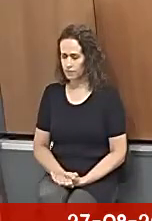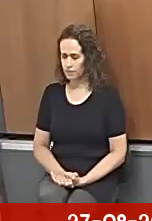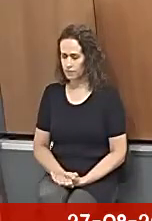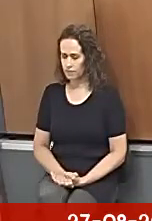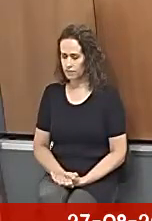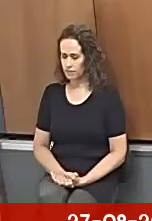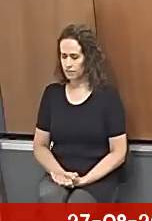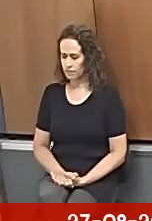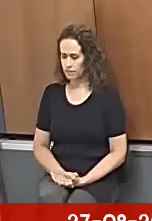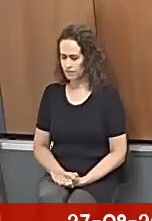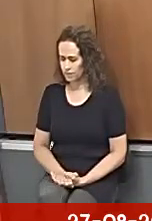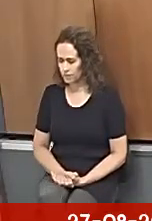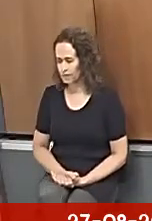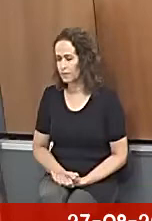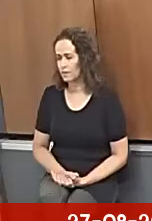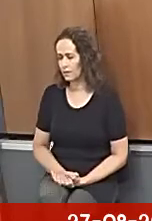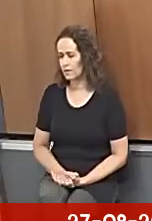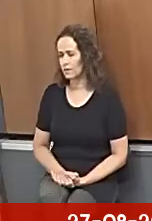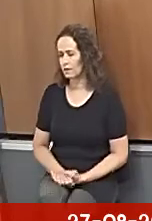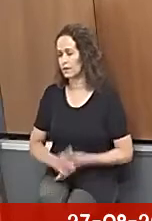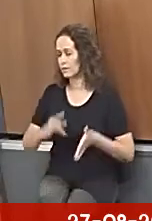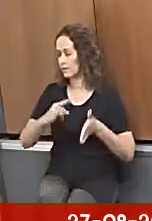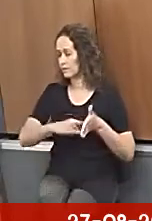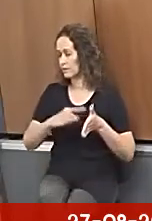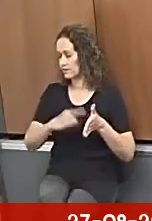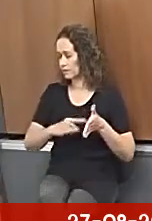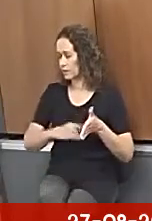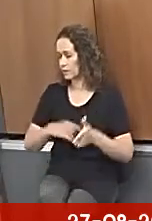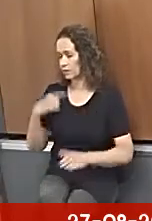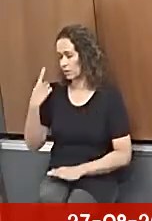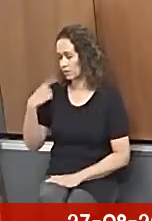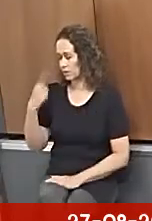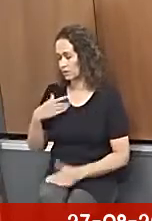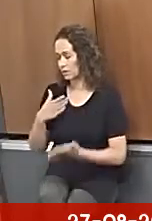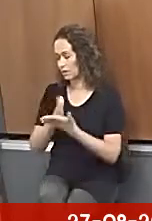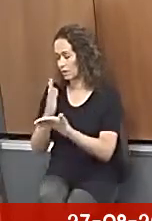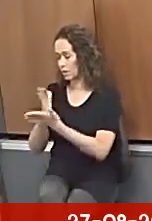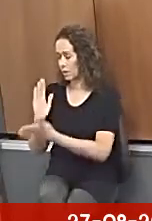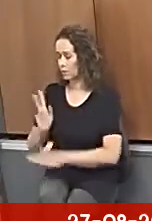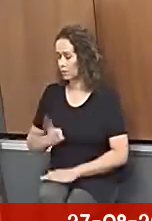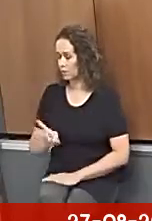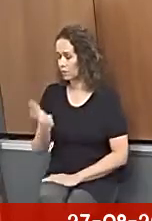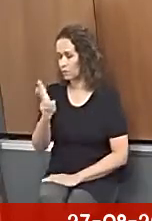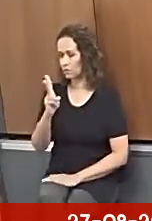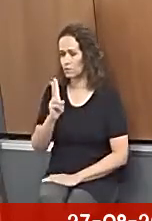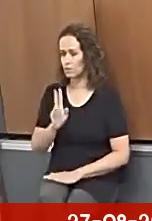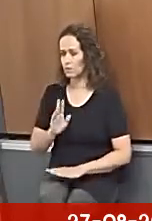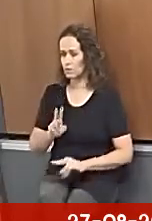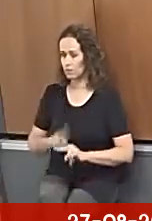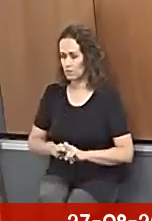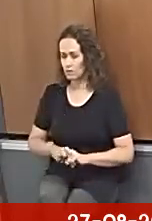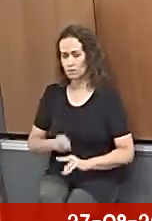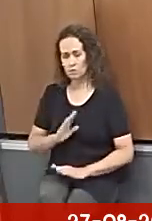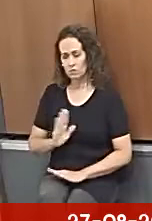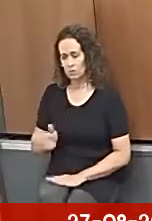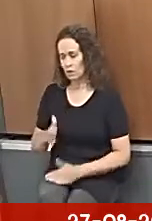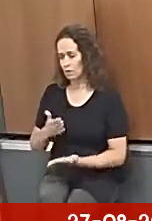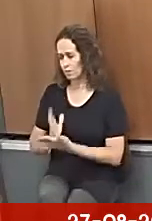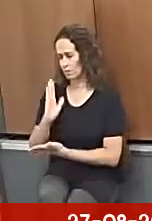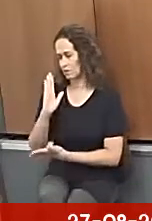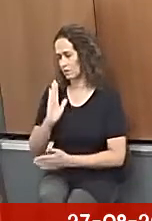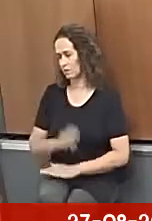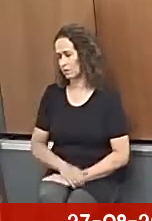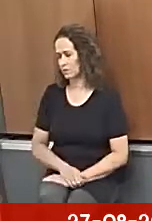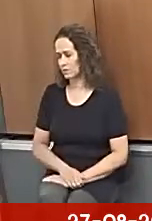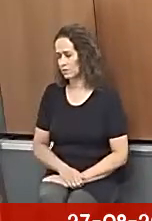em votação requerimento os deputados que aprovam permaneçam permaneceu como se encontra aprovado o requerimento